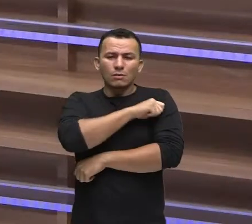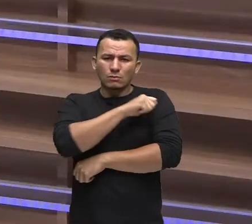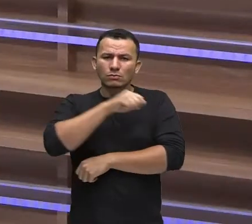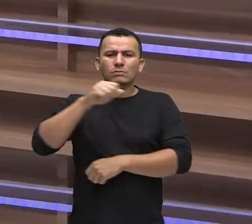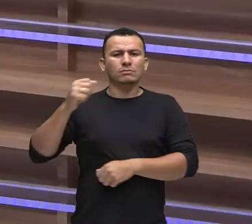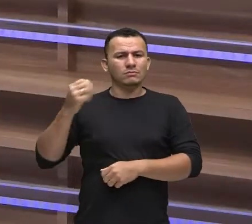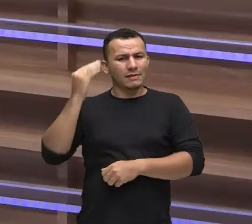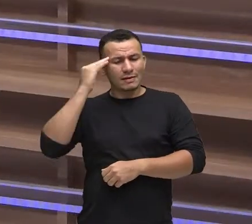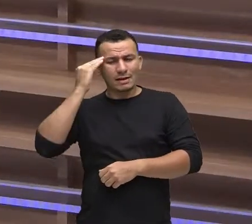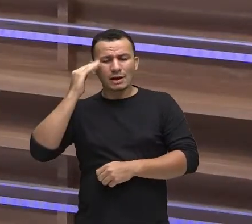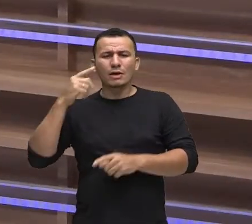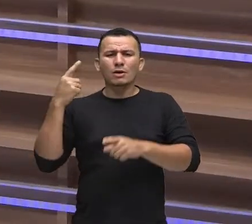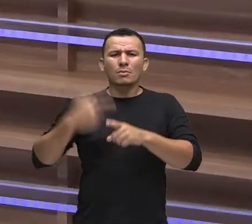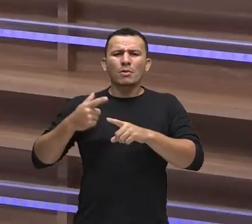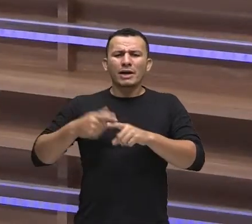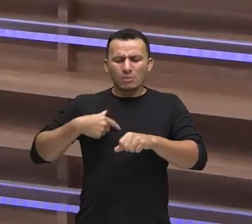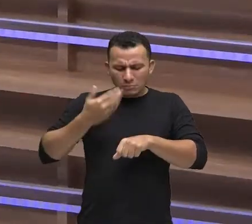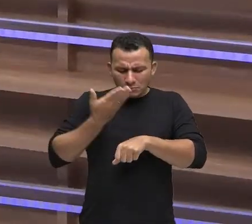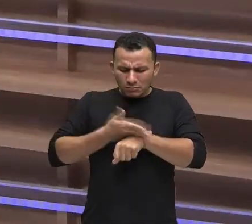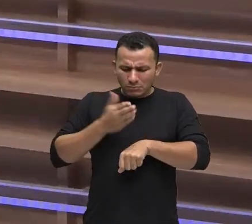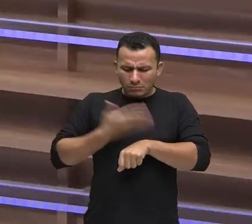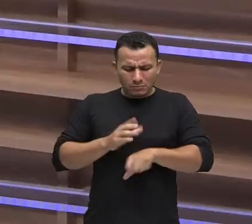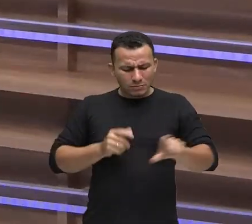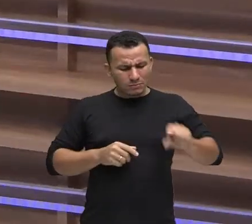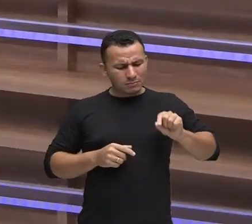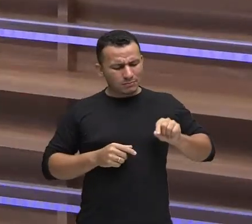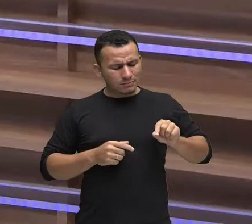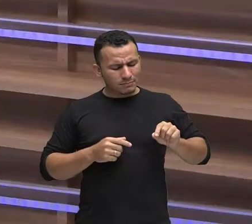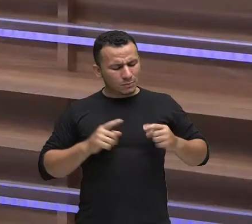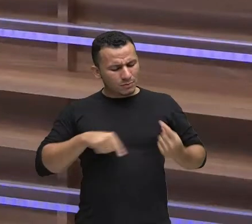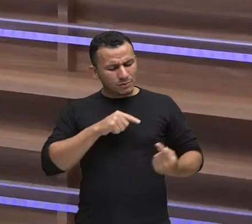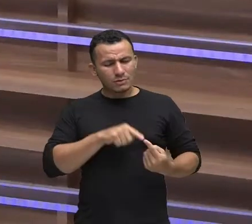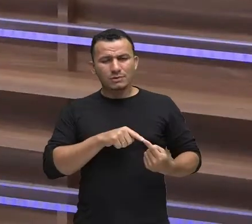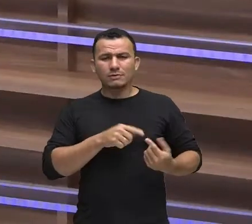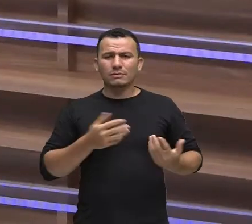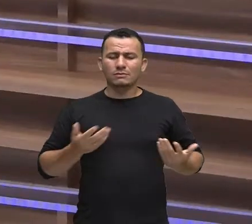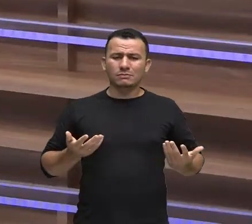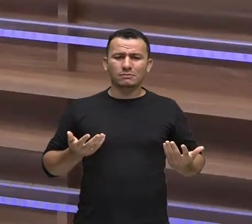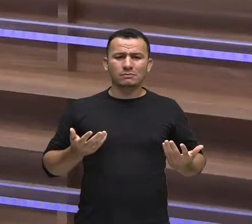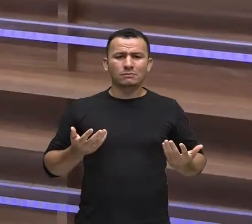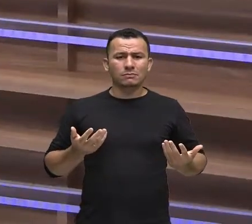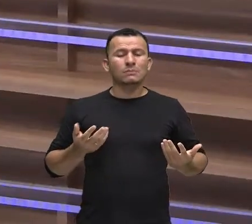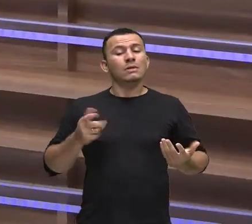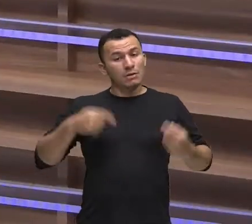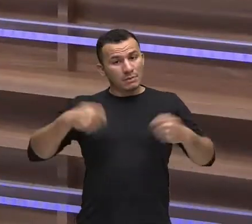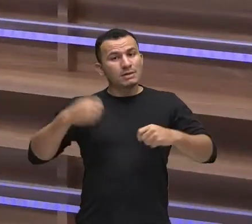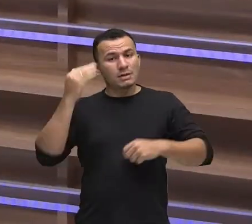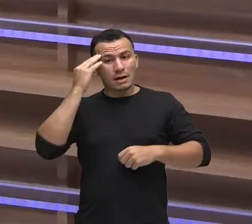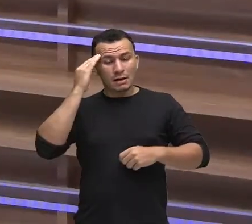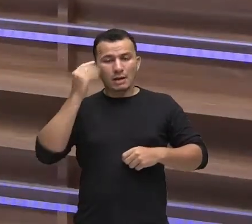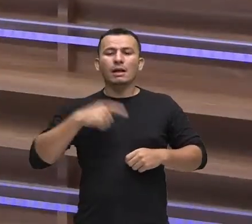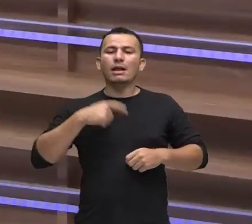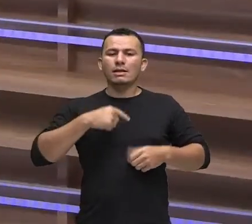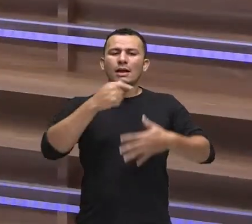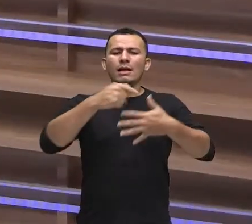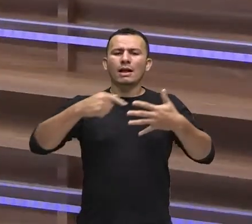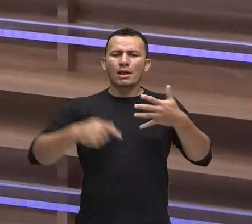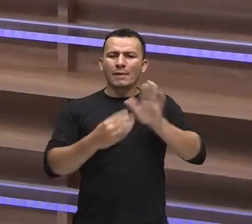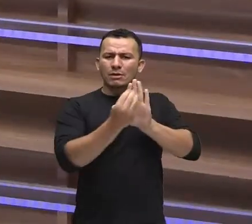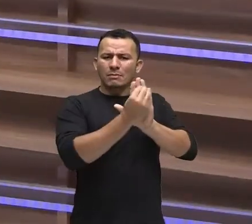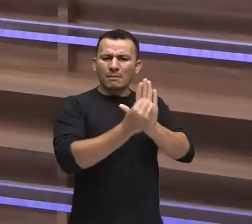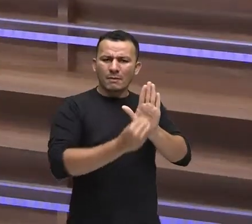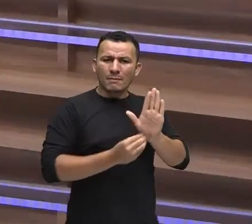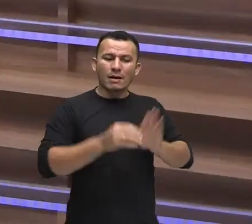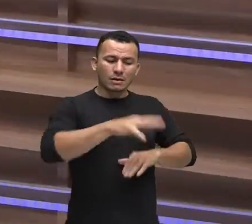né, por que eu estou praticando isso, por que eu estou fazendo. Né? Entender os elementos inseridos ali no contexto